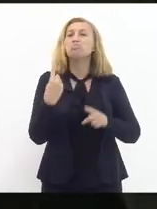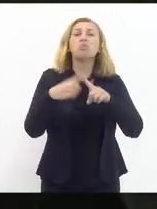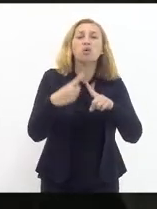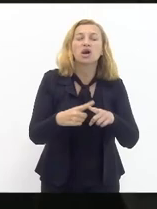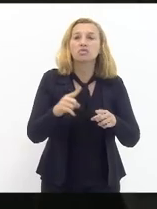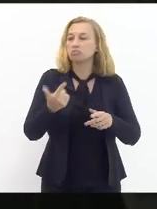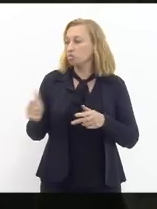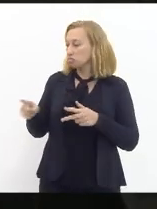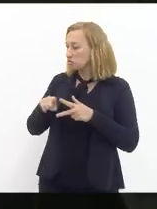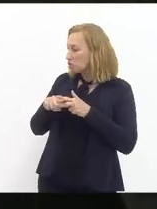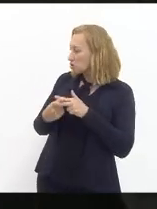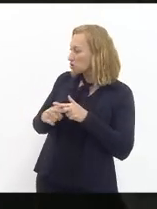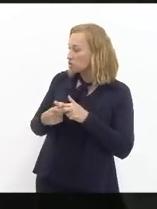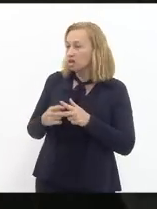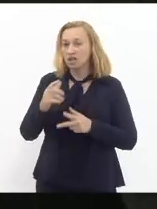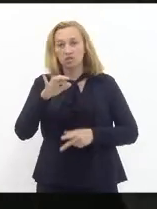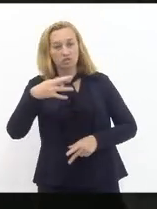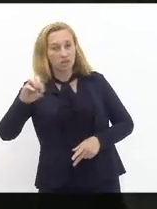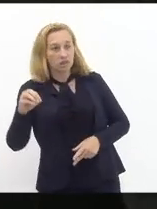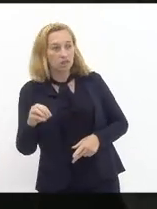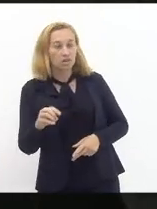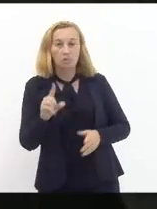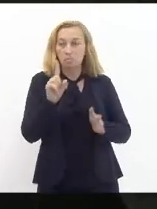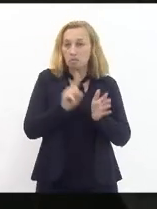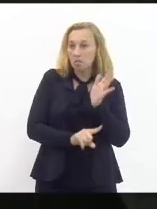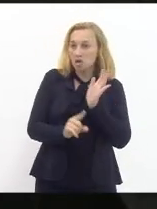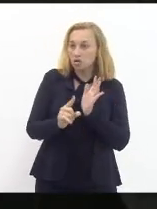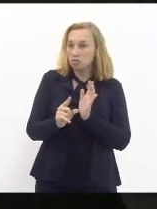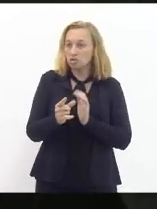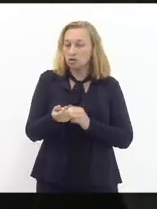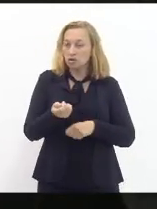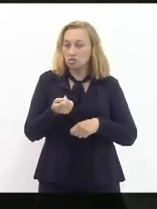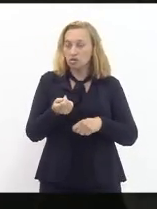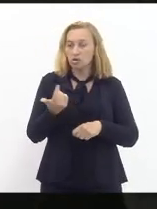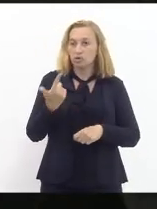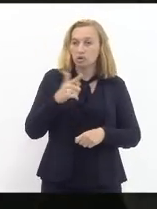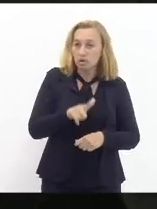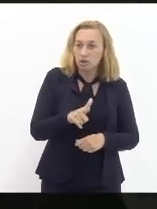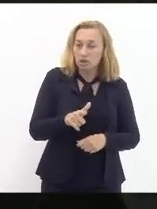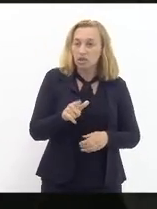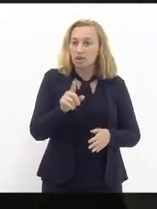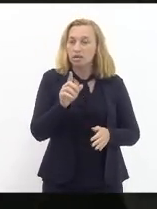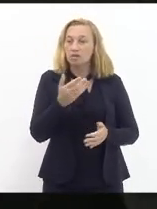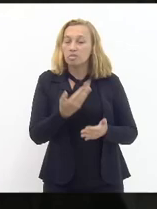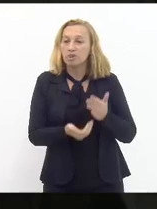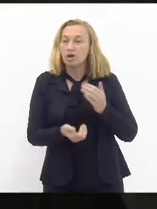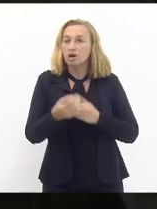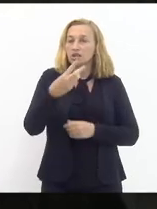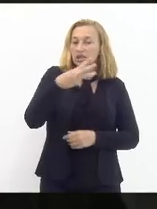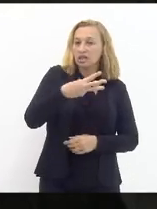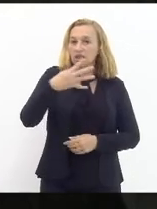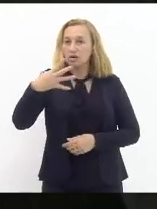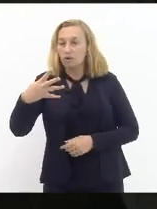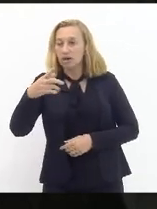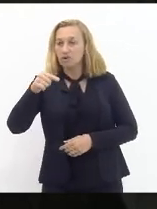os acionistas iam ganhar menos, as ações caíram de 34,23